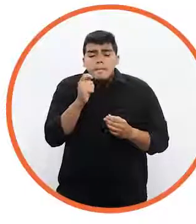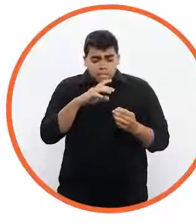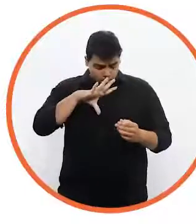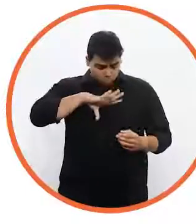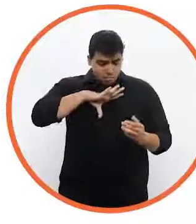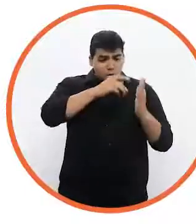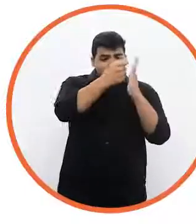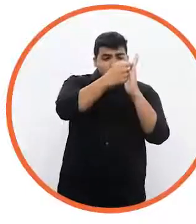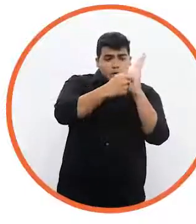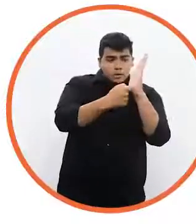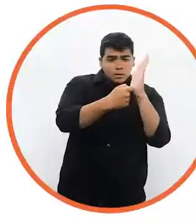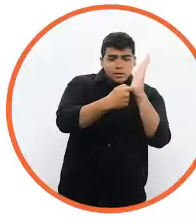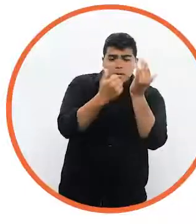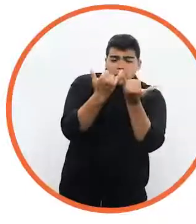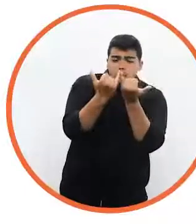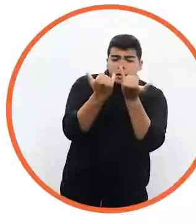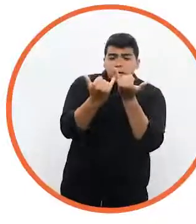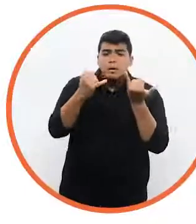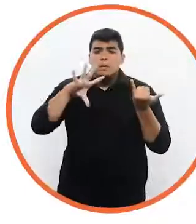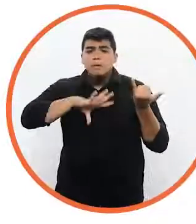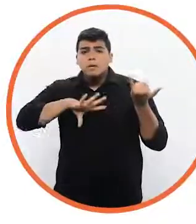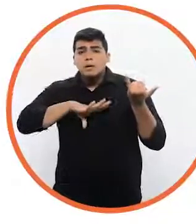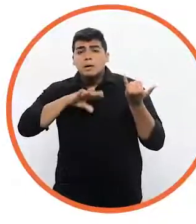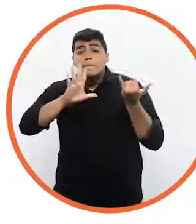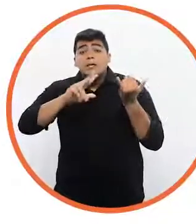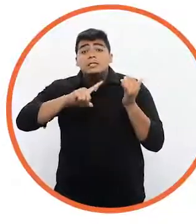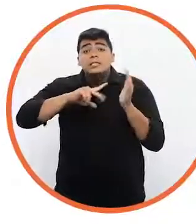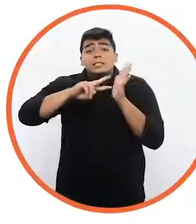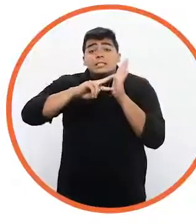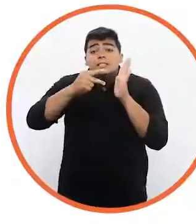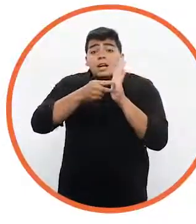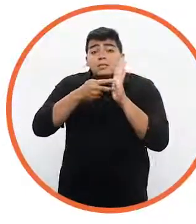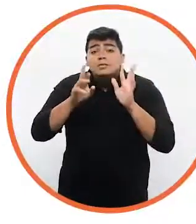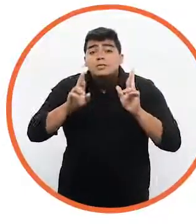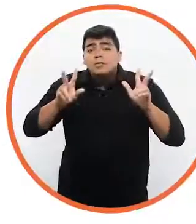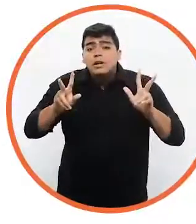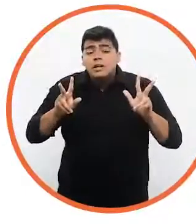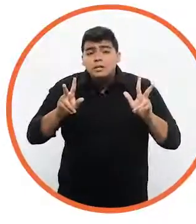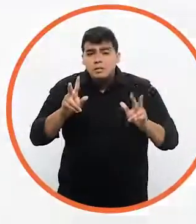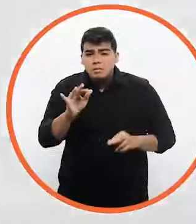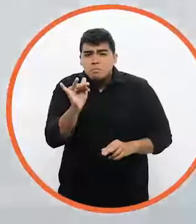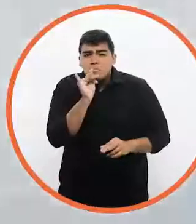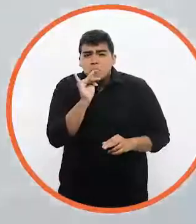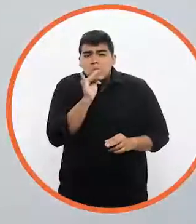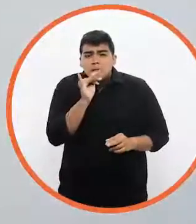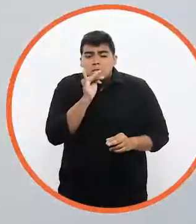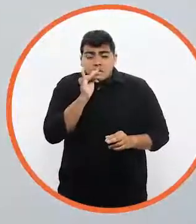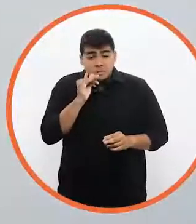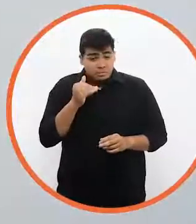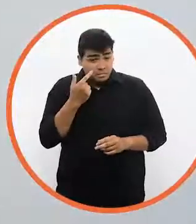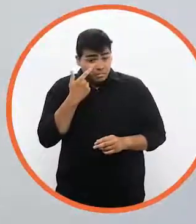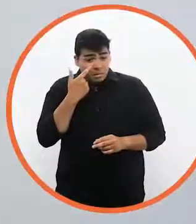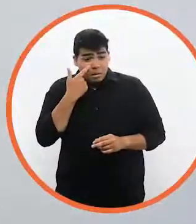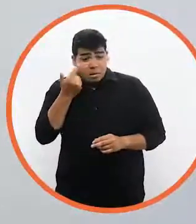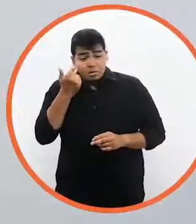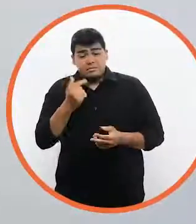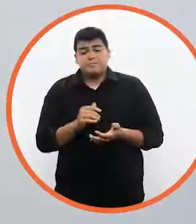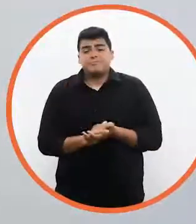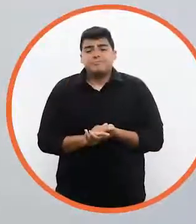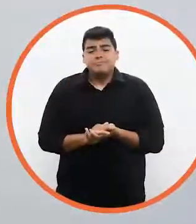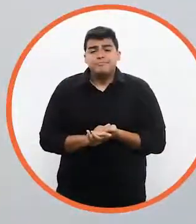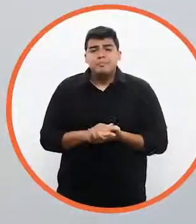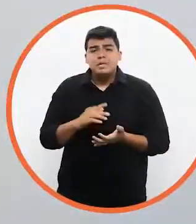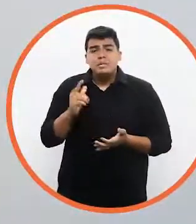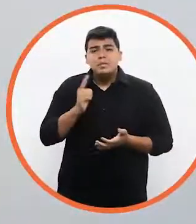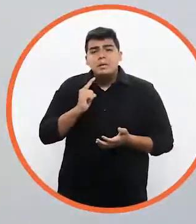com significado diferente. Exemplo: Juan passou toda a manhã em la oficina. Imagina para uma